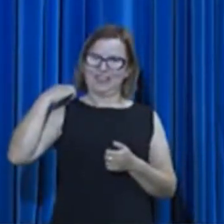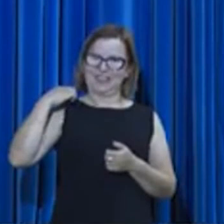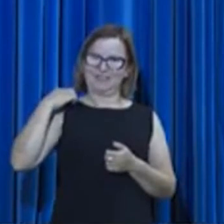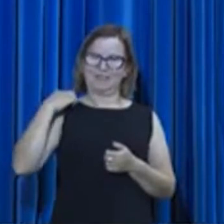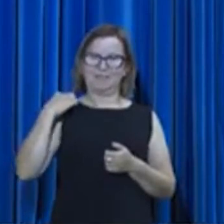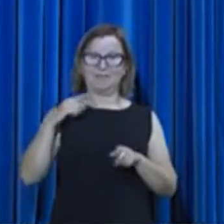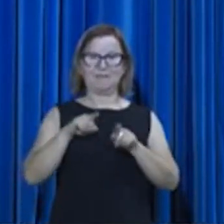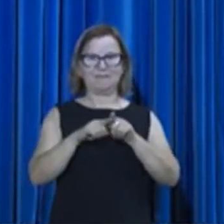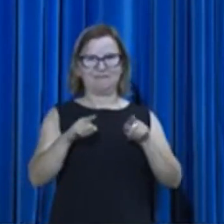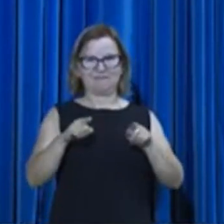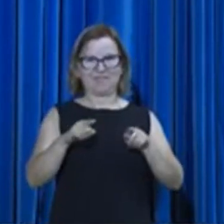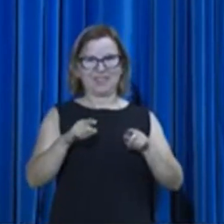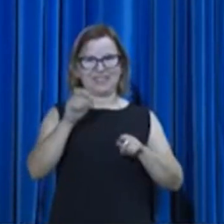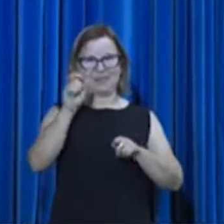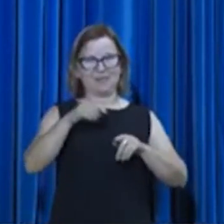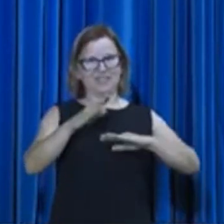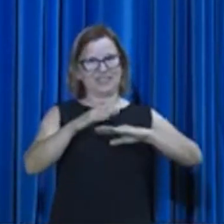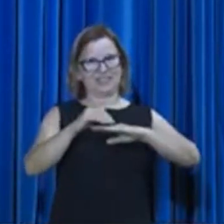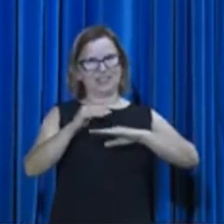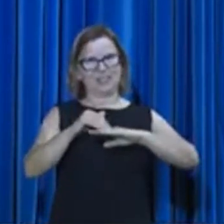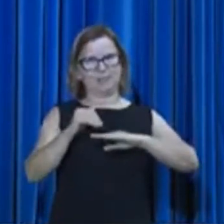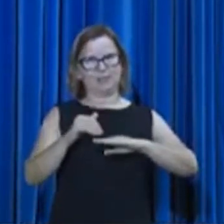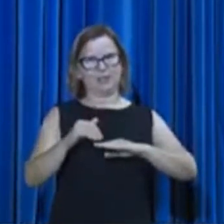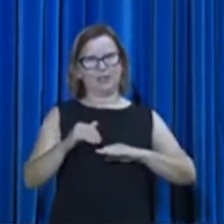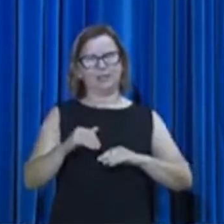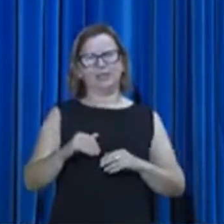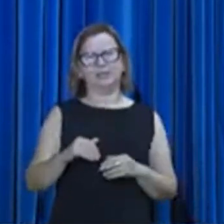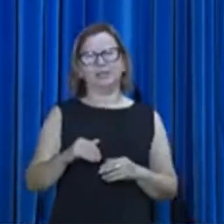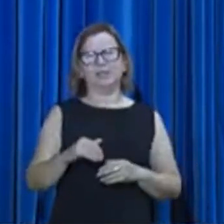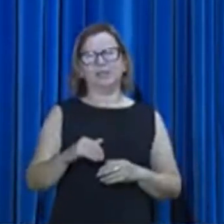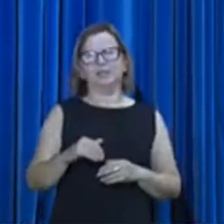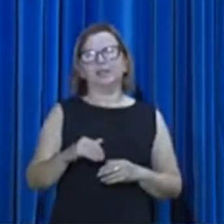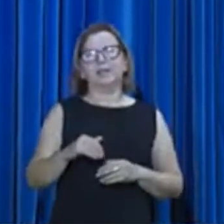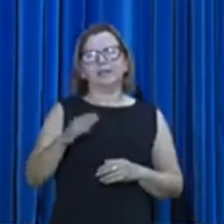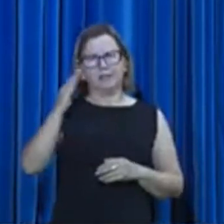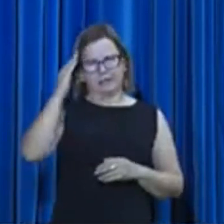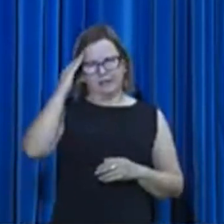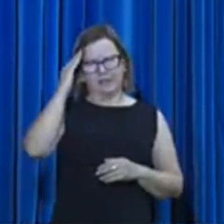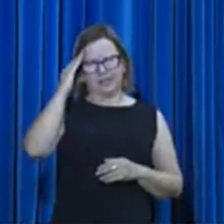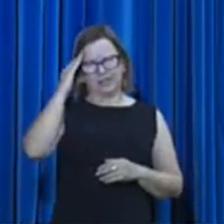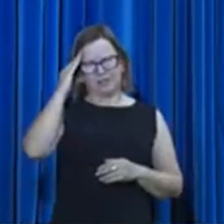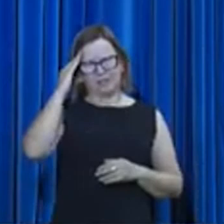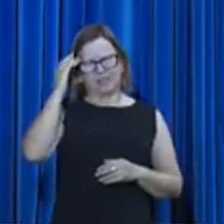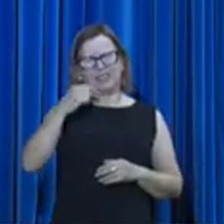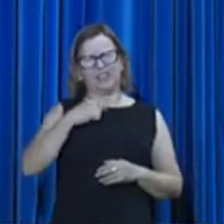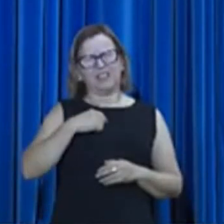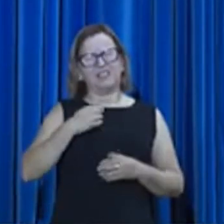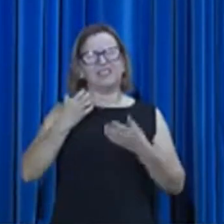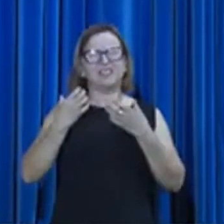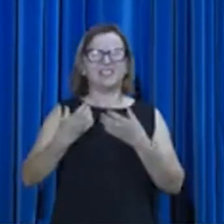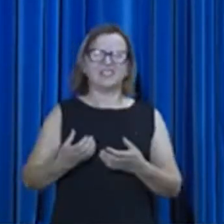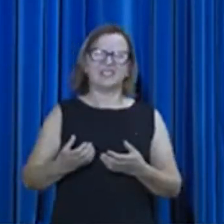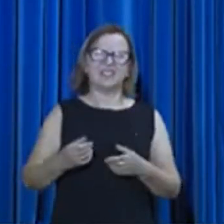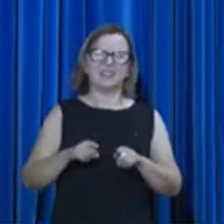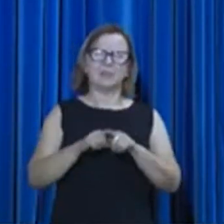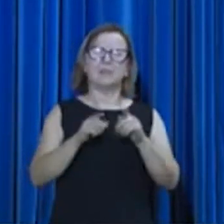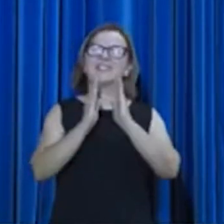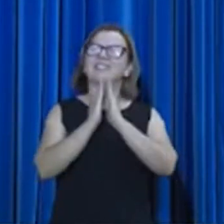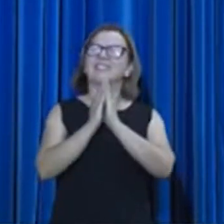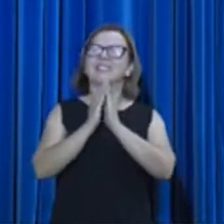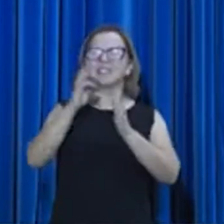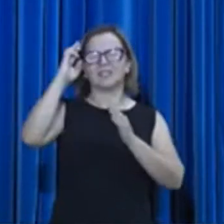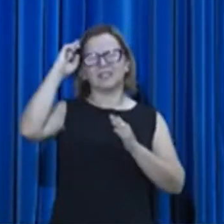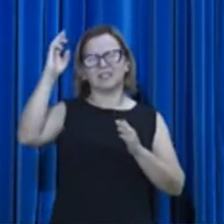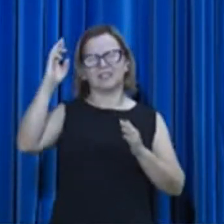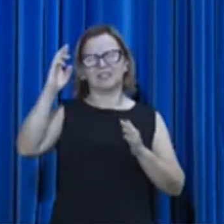pode chegar a avaliar que ele está cansado, mas ele coloca o seu coração diante do Senhor e diz, eis-me